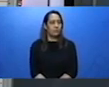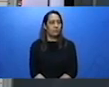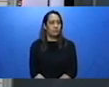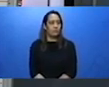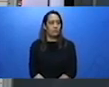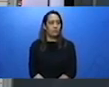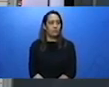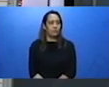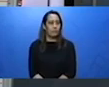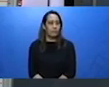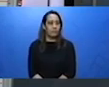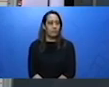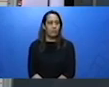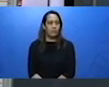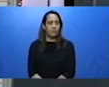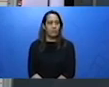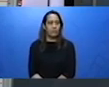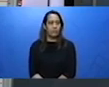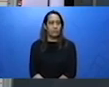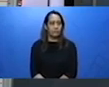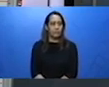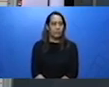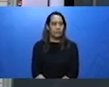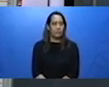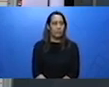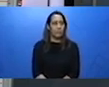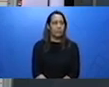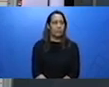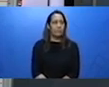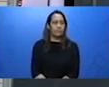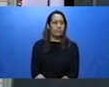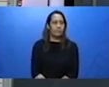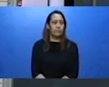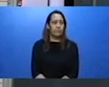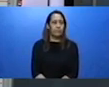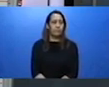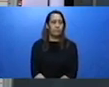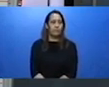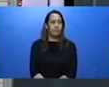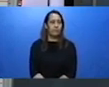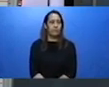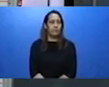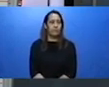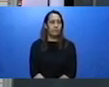é o K maiúsculo. E o K minúsculo? Você lembra do H?